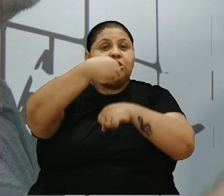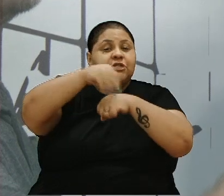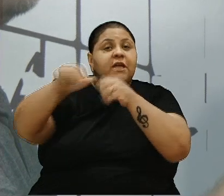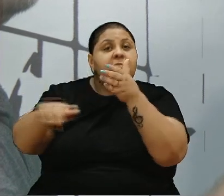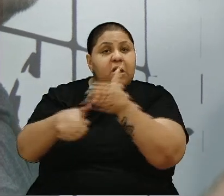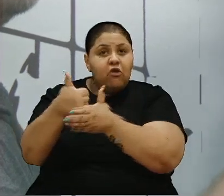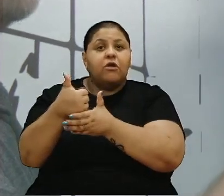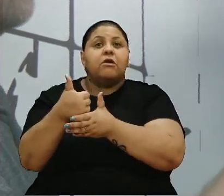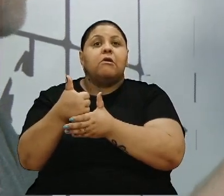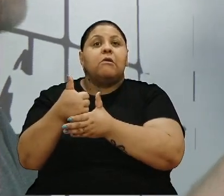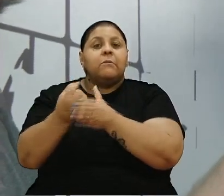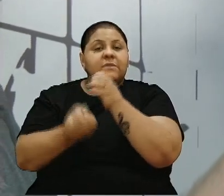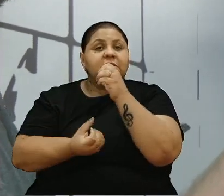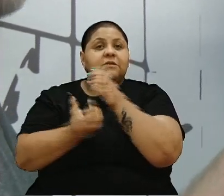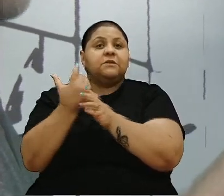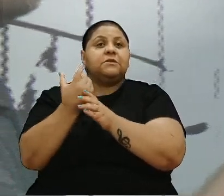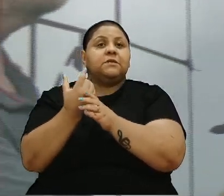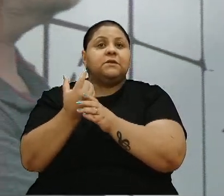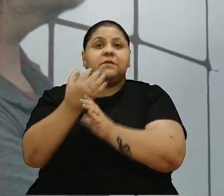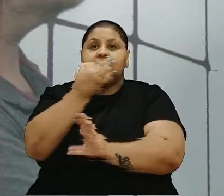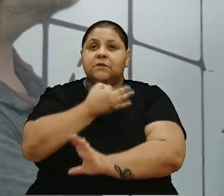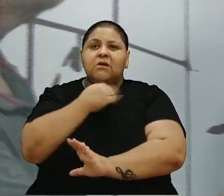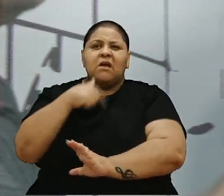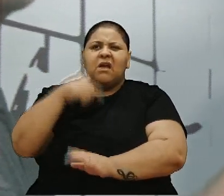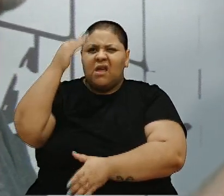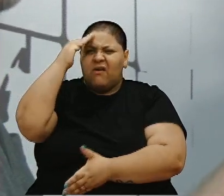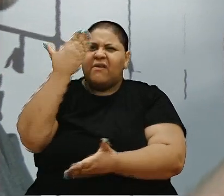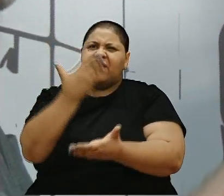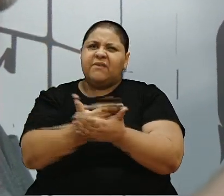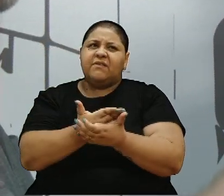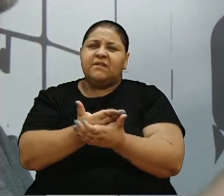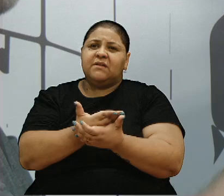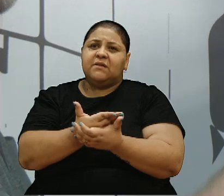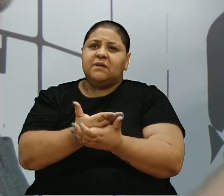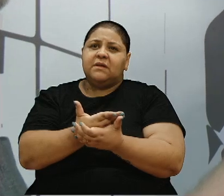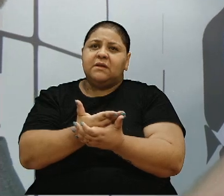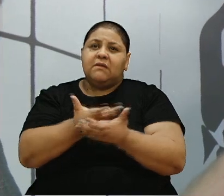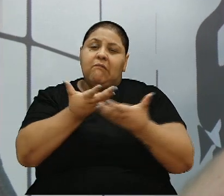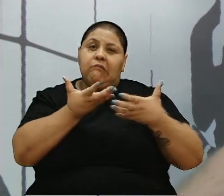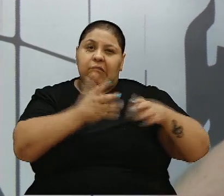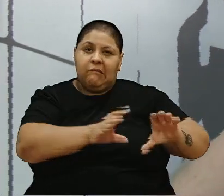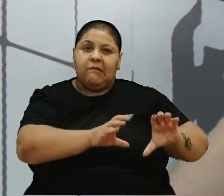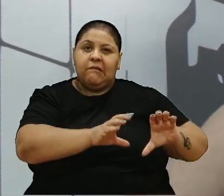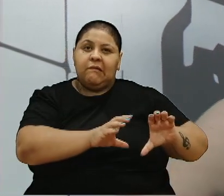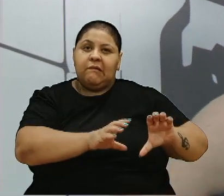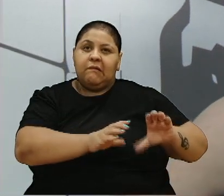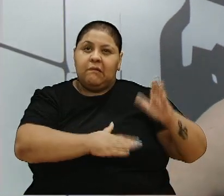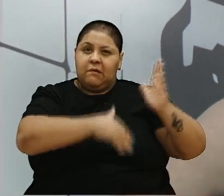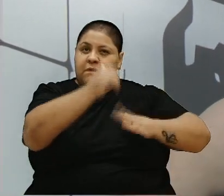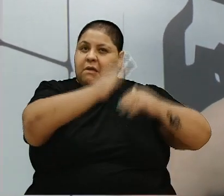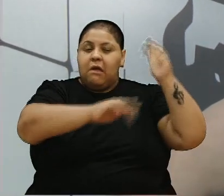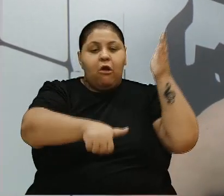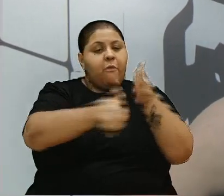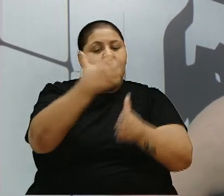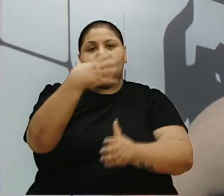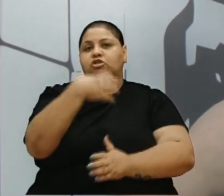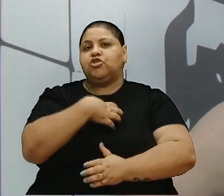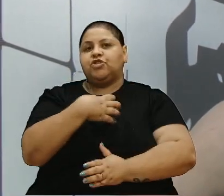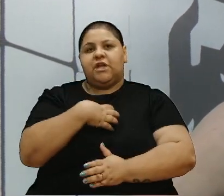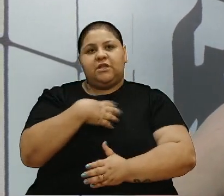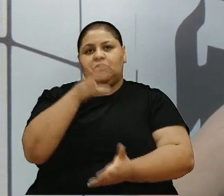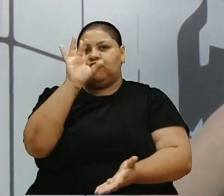para serem implementadas no município. E eu acredito que a oposição construtiva ela é a melhor forma de ser executada